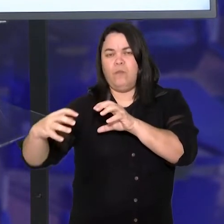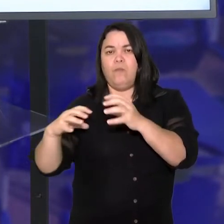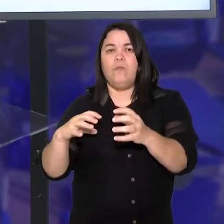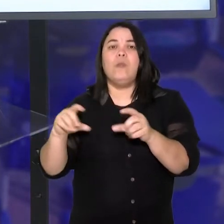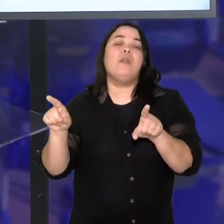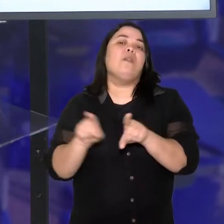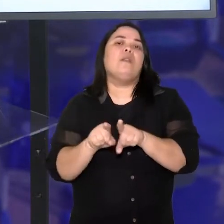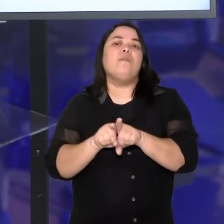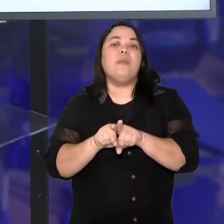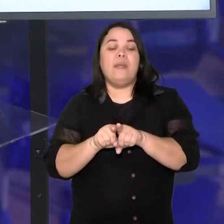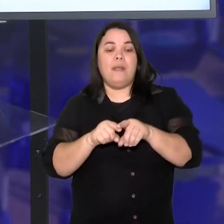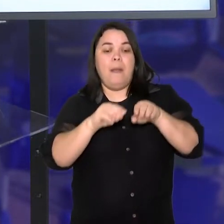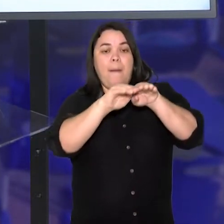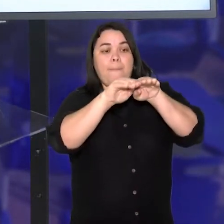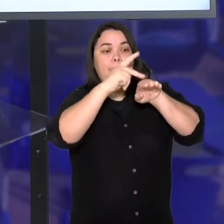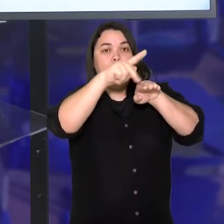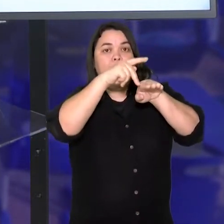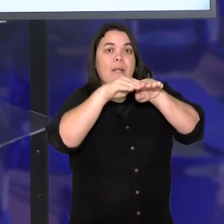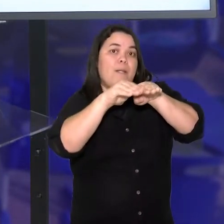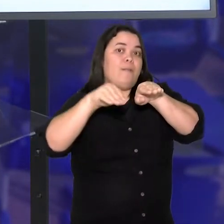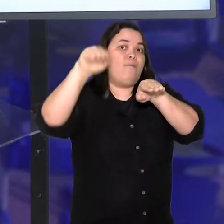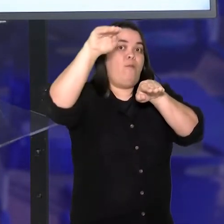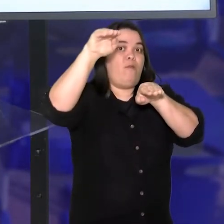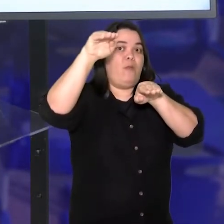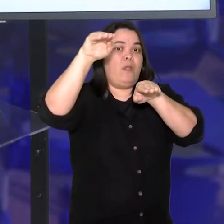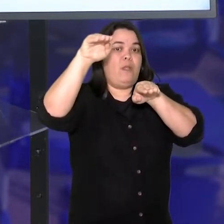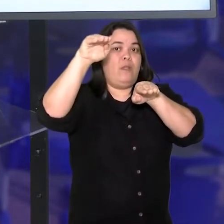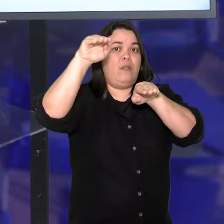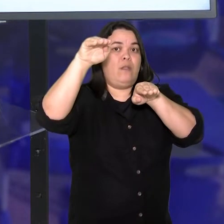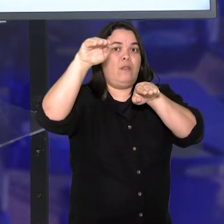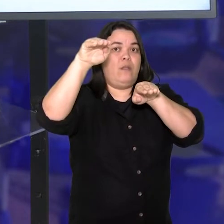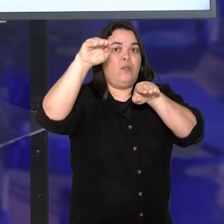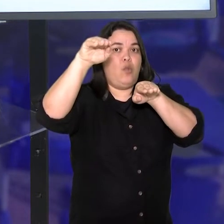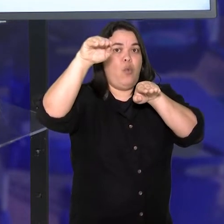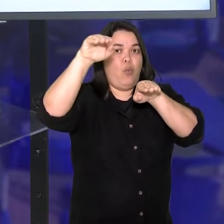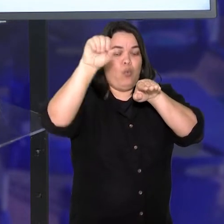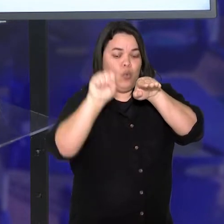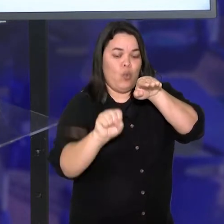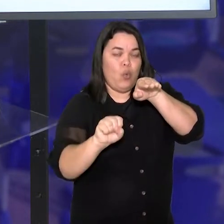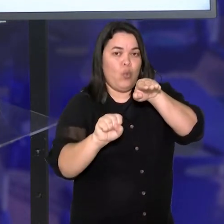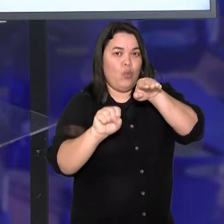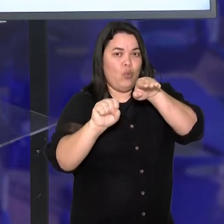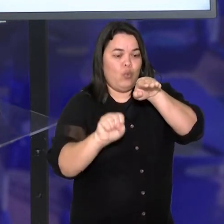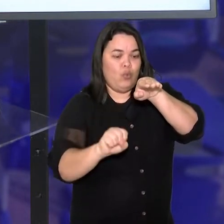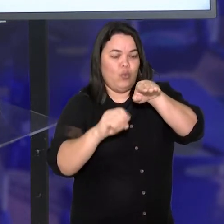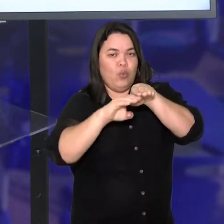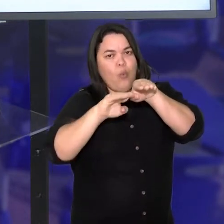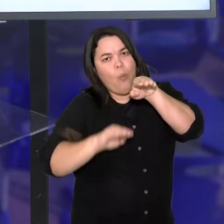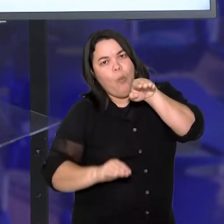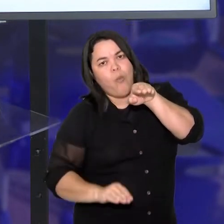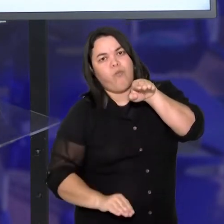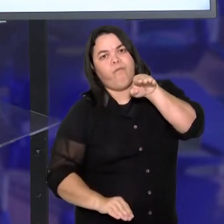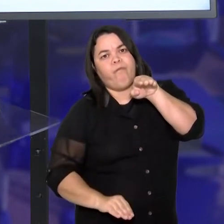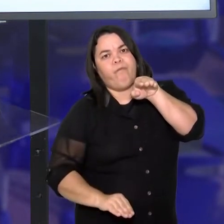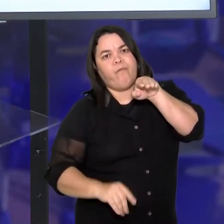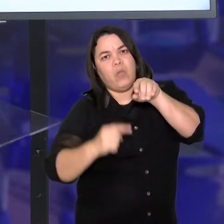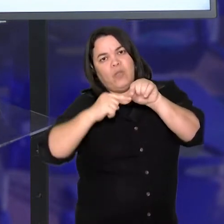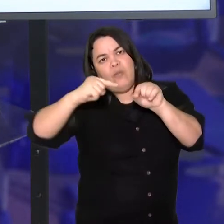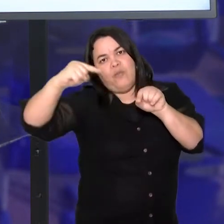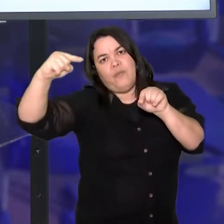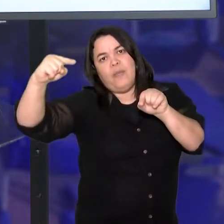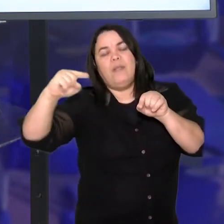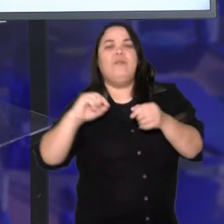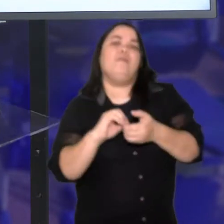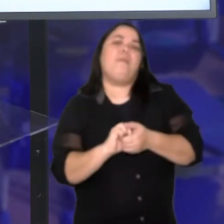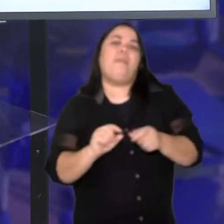aqueles países desenvolvidos com alta qualidade de vida. O sul é exatamente ao contrário, né, do norte. Né? E o que